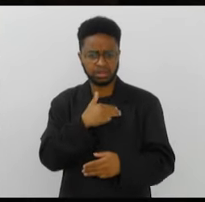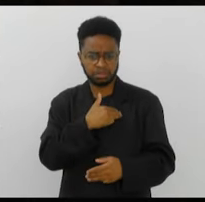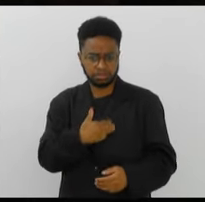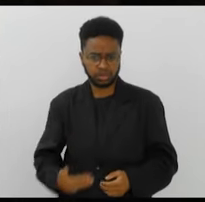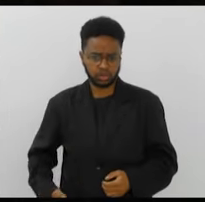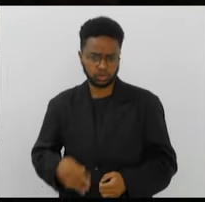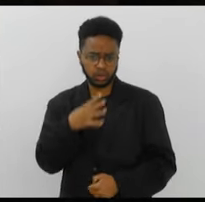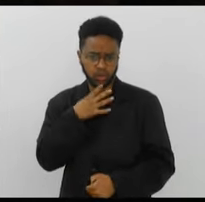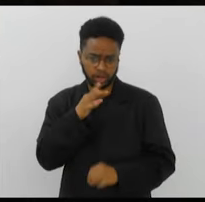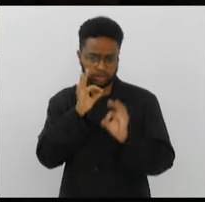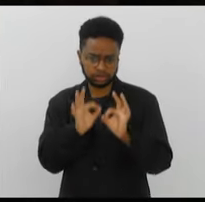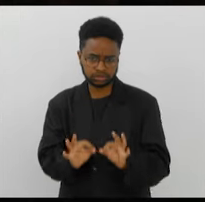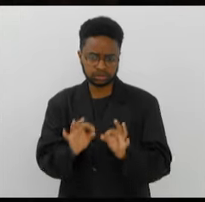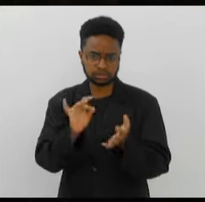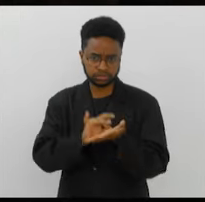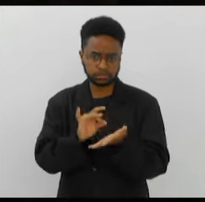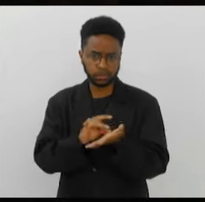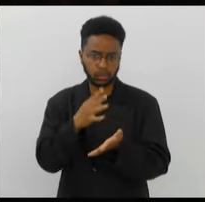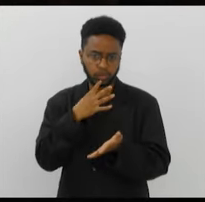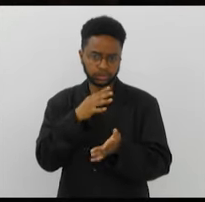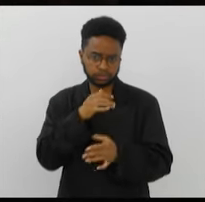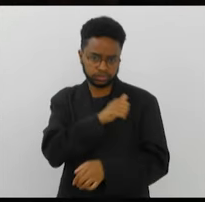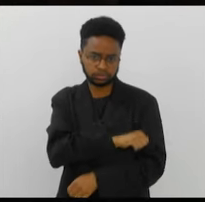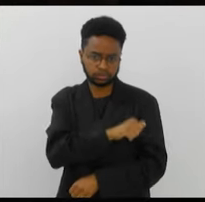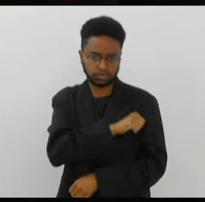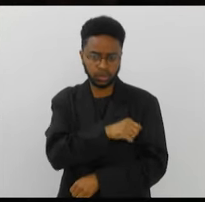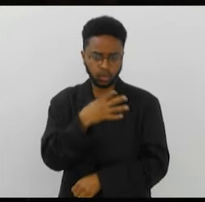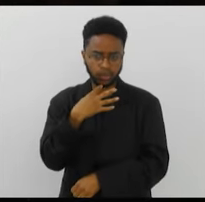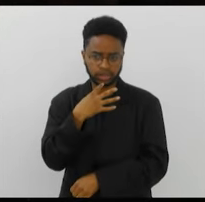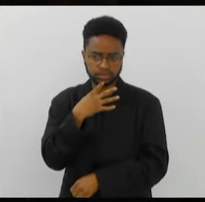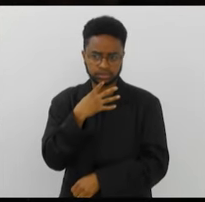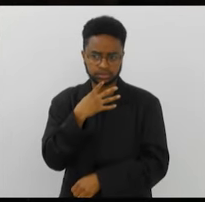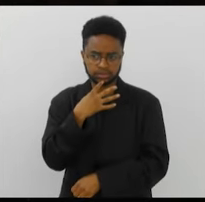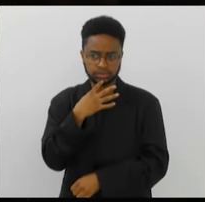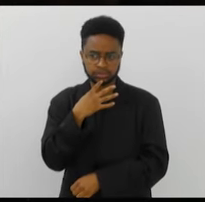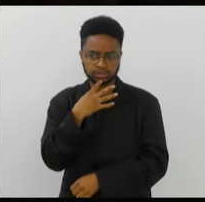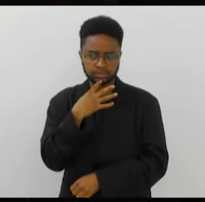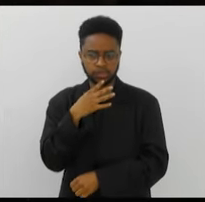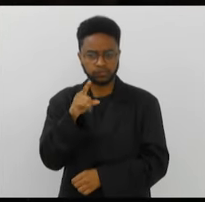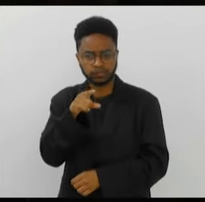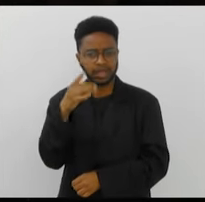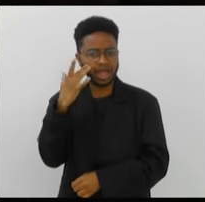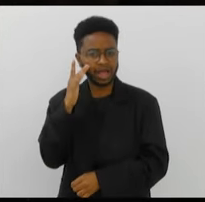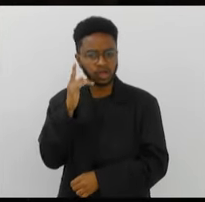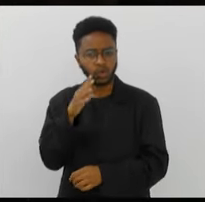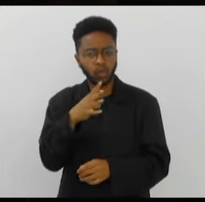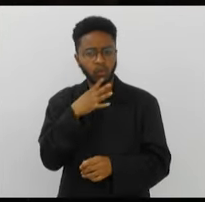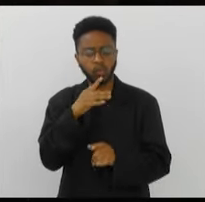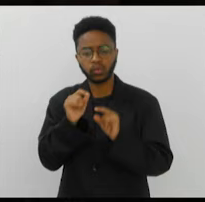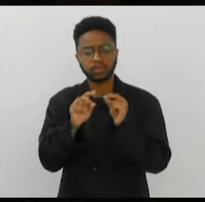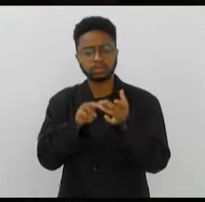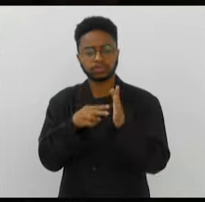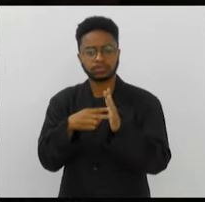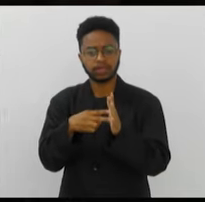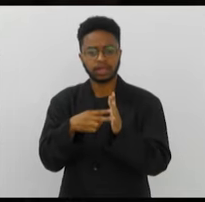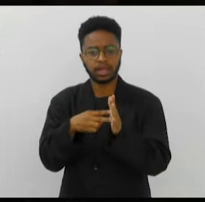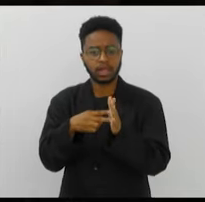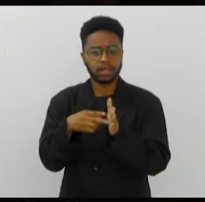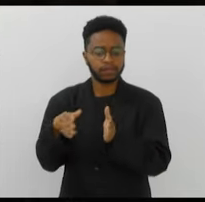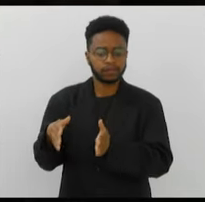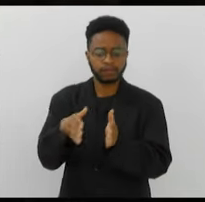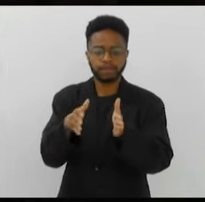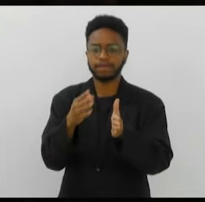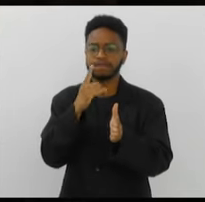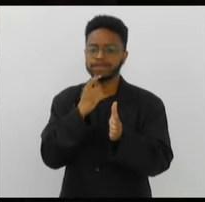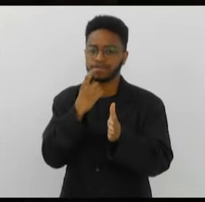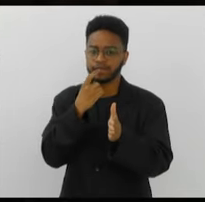será que esses ministros conhecem de fato o Rio de Janeiro? Será que conhece, presidente? Será que os ministros conhecem o que é a linha vermelha? Você passar pela